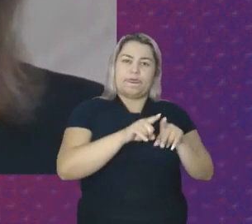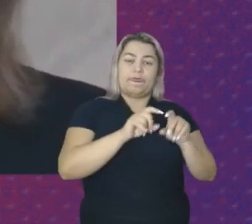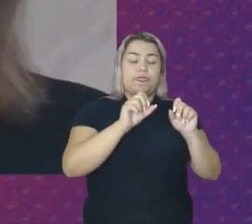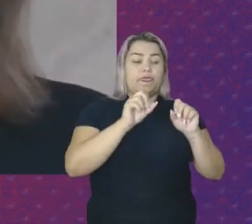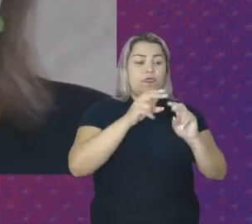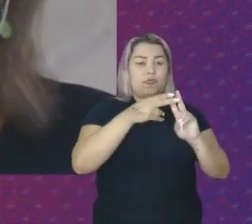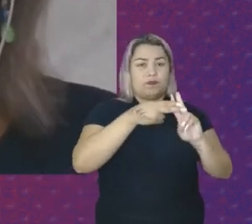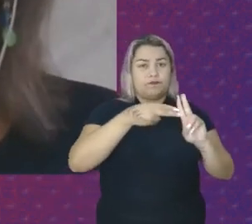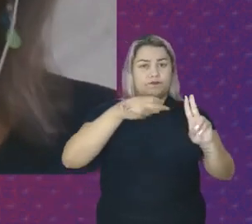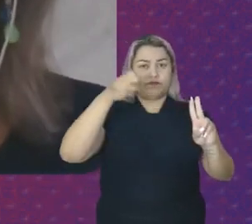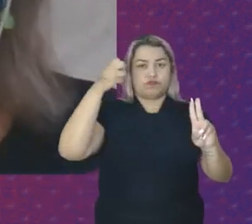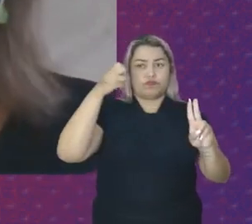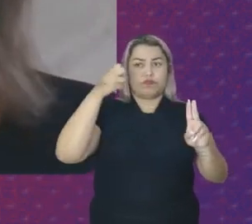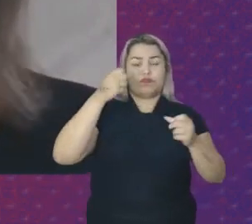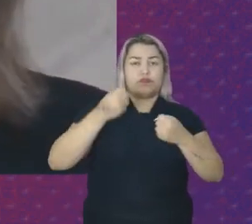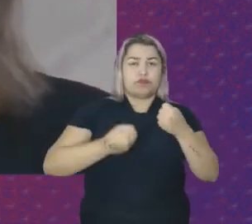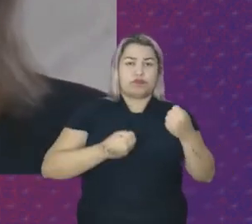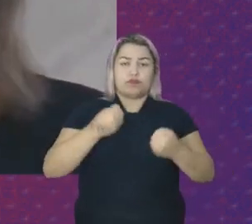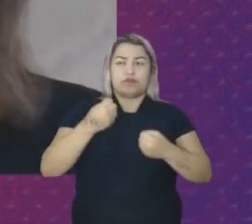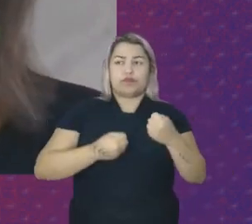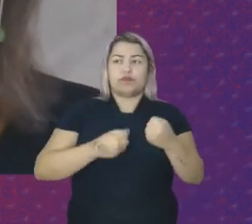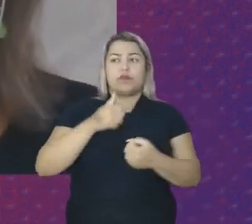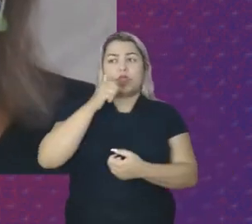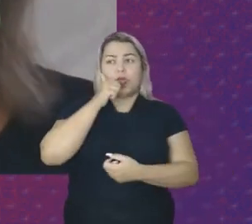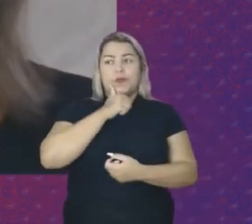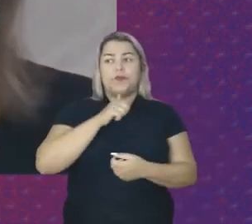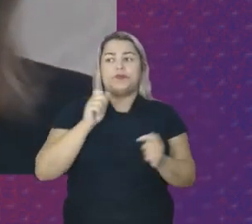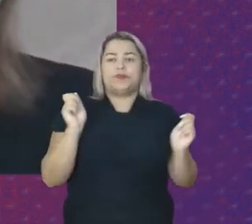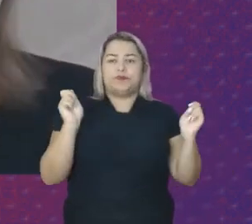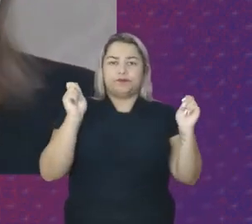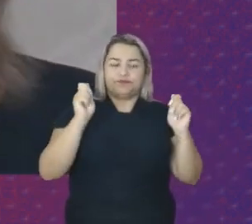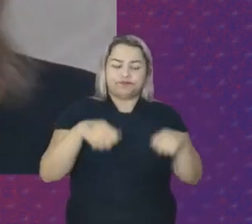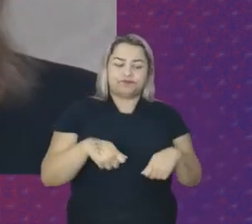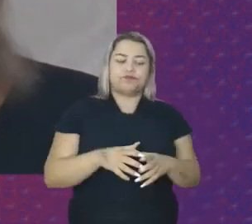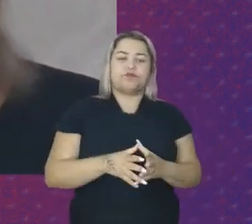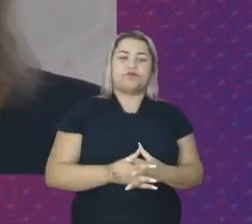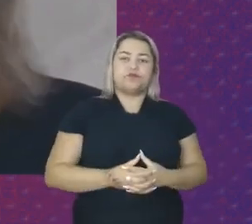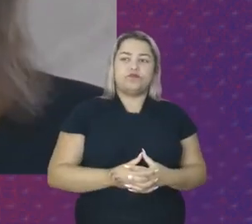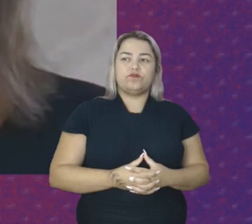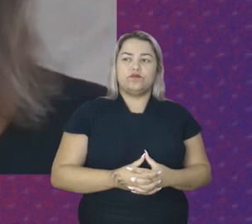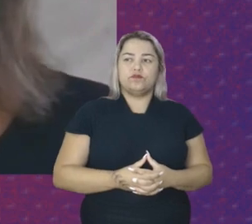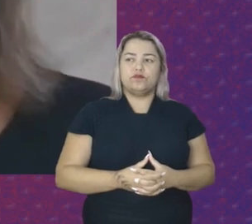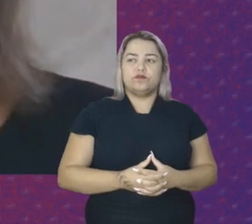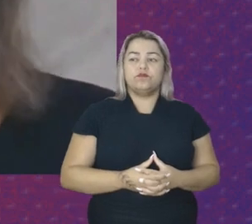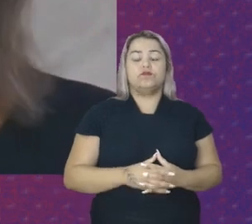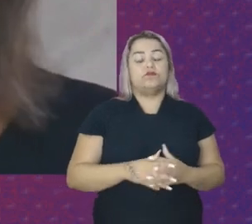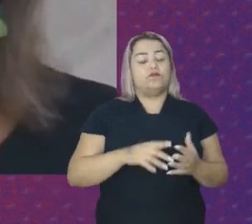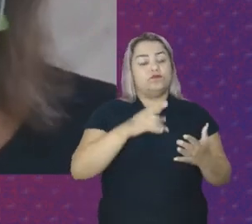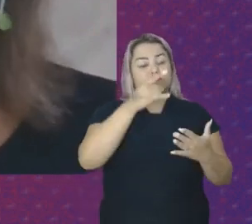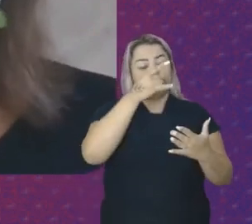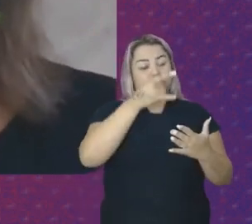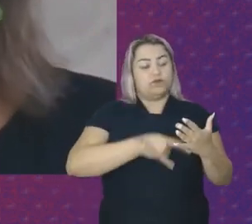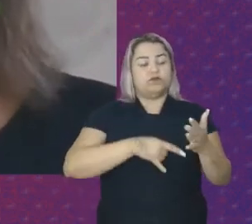de Saúde para transporte da mulher, caso ela precise de um laudo, de um exame.